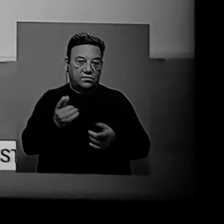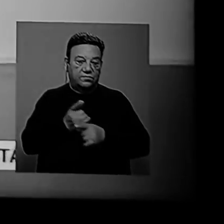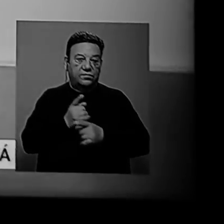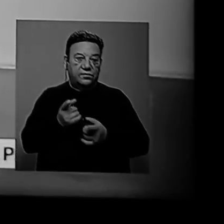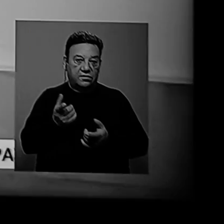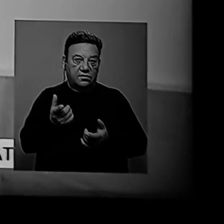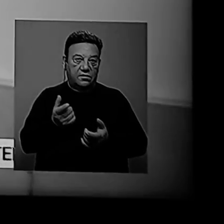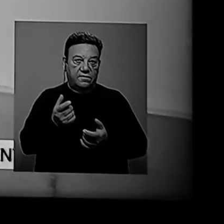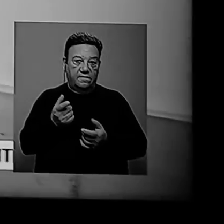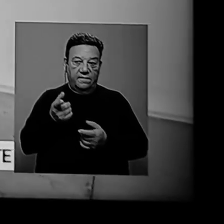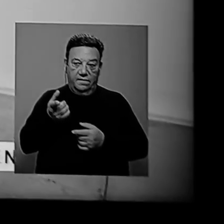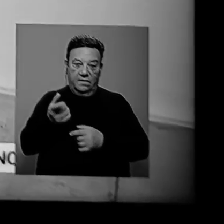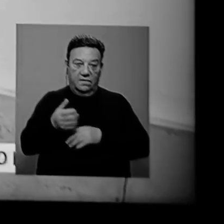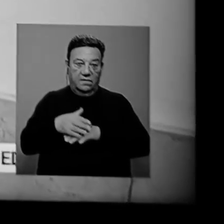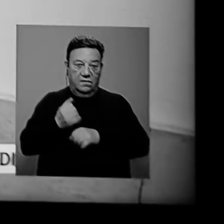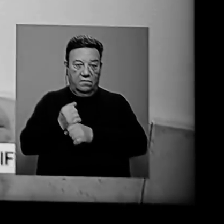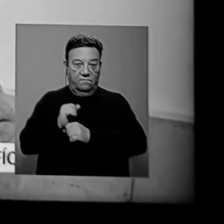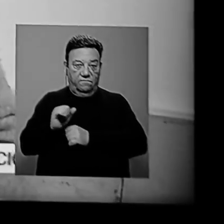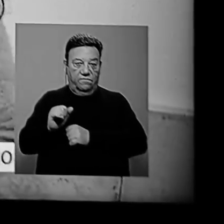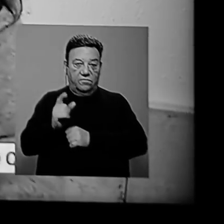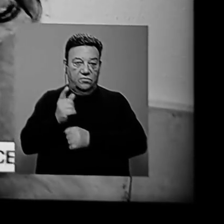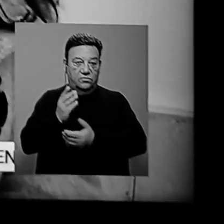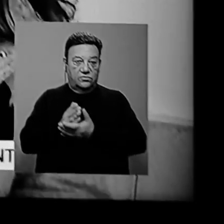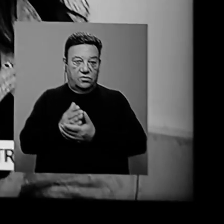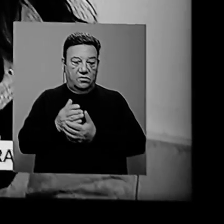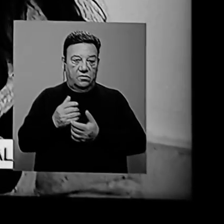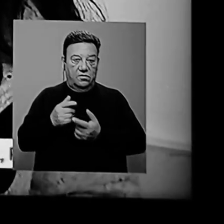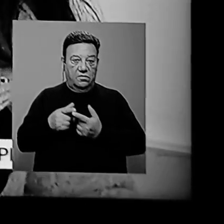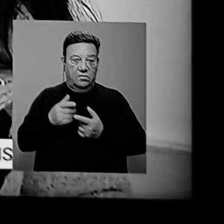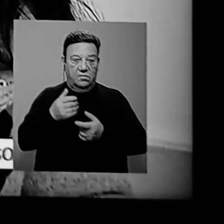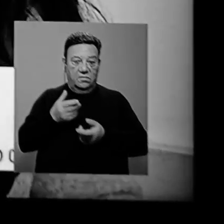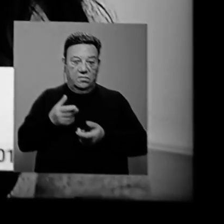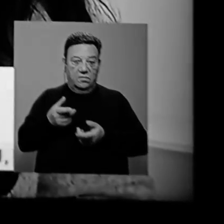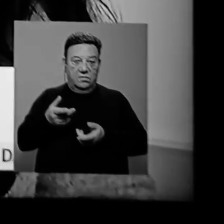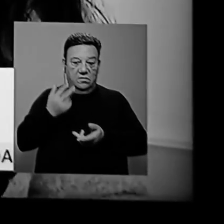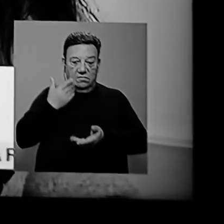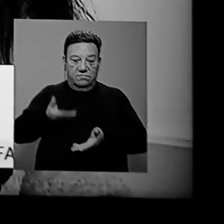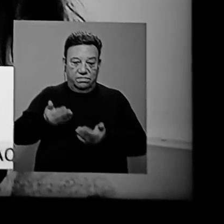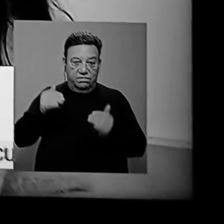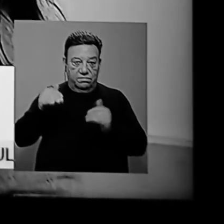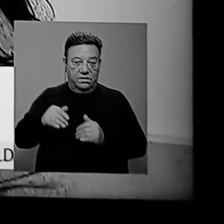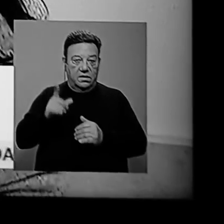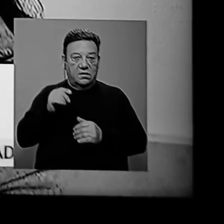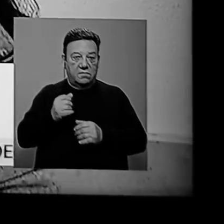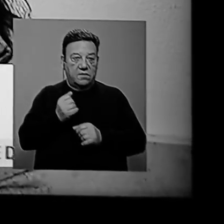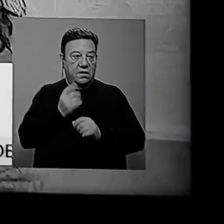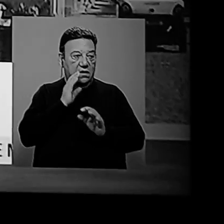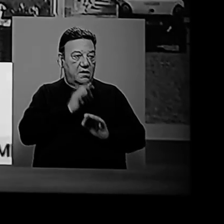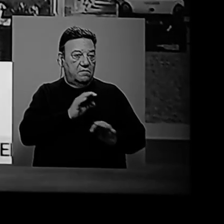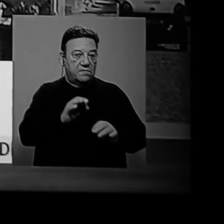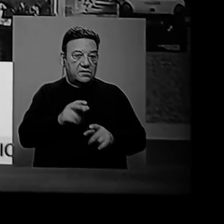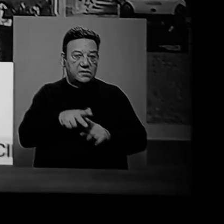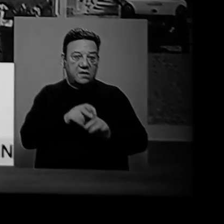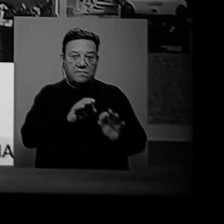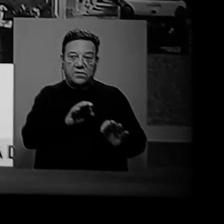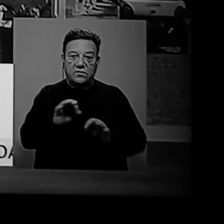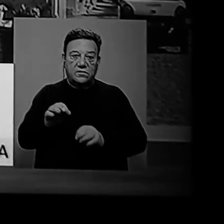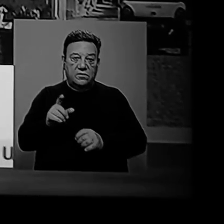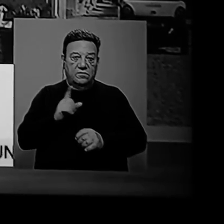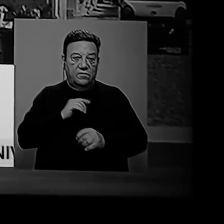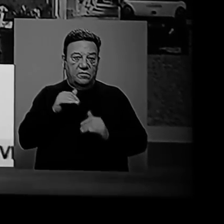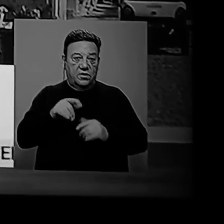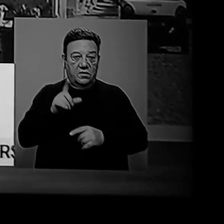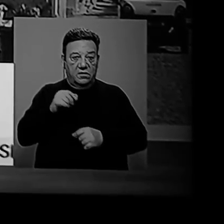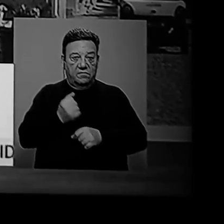porque eles desempenham a função não apenas de inumação, mas também da limpeza e da manutenção do próprio cemitério. E é através de um